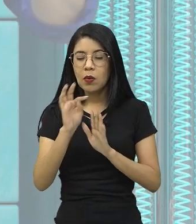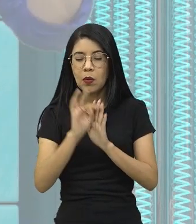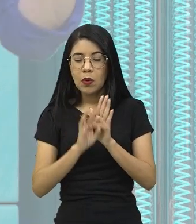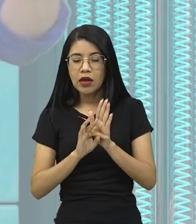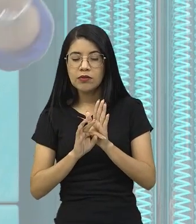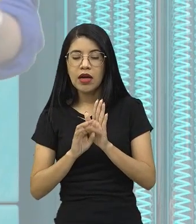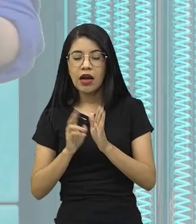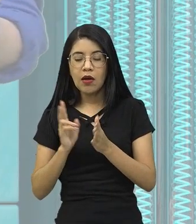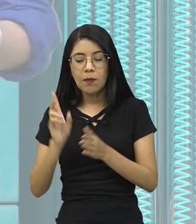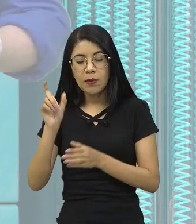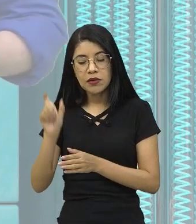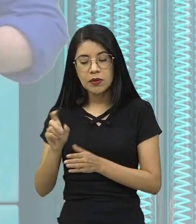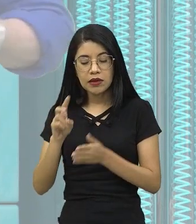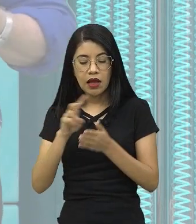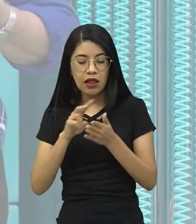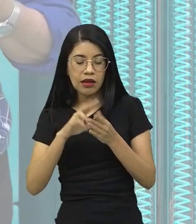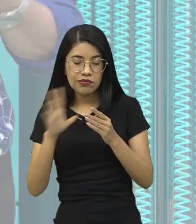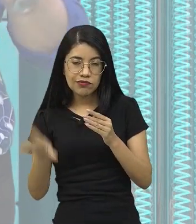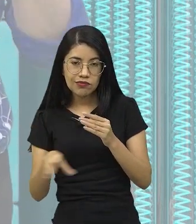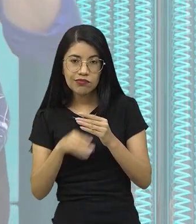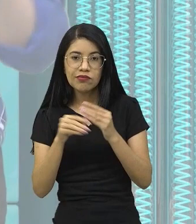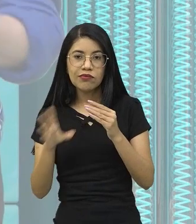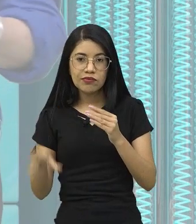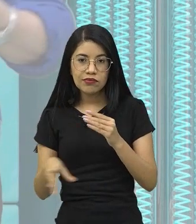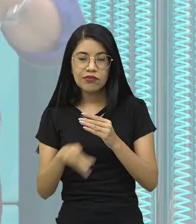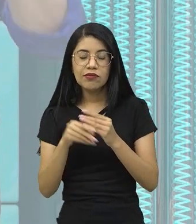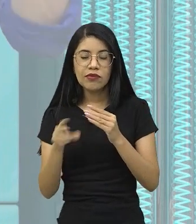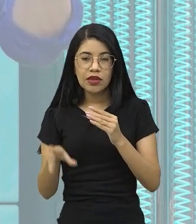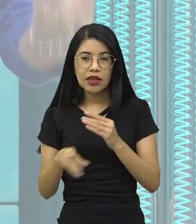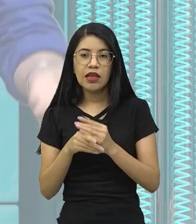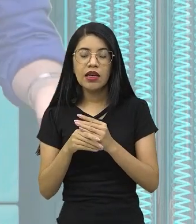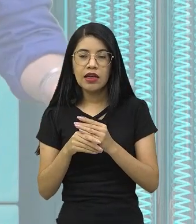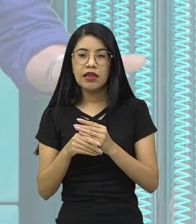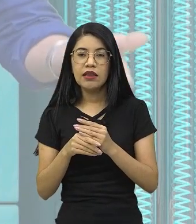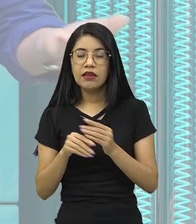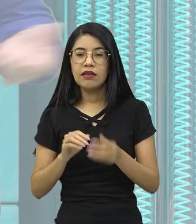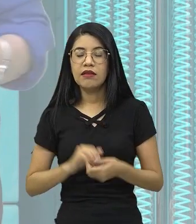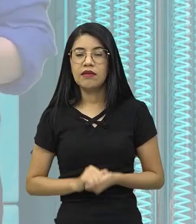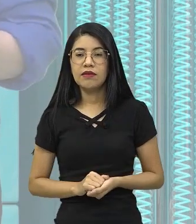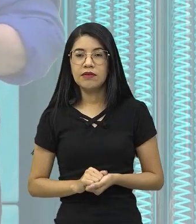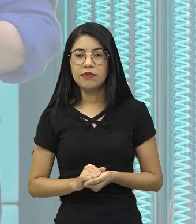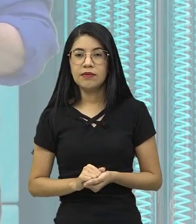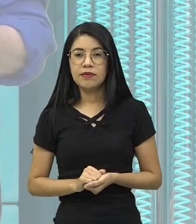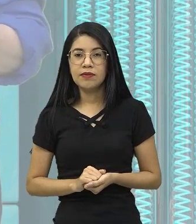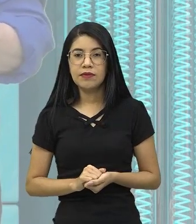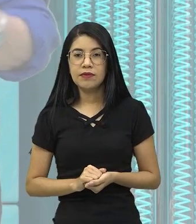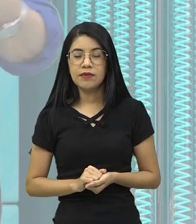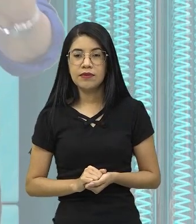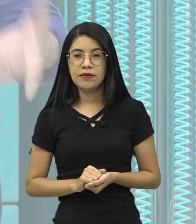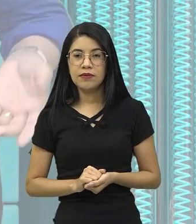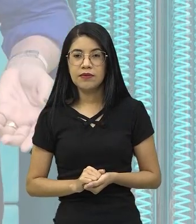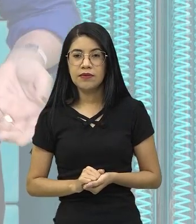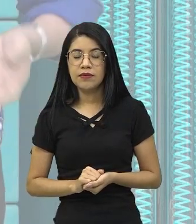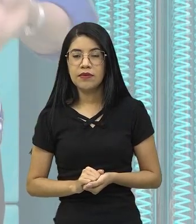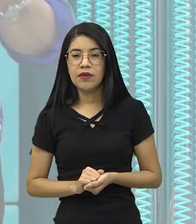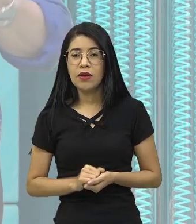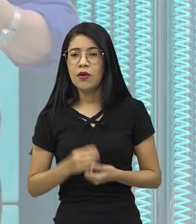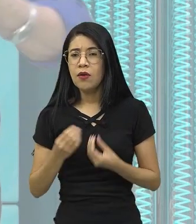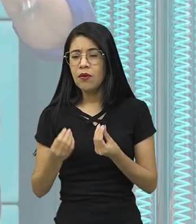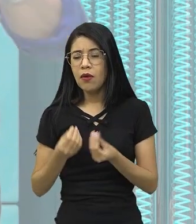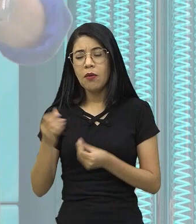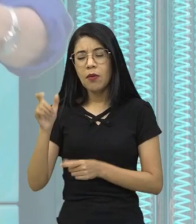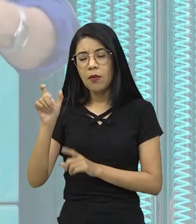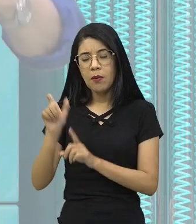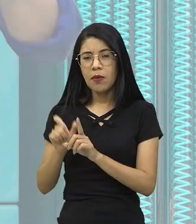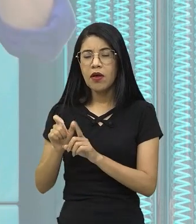compreender, preencher esses outros aspectos, o que poderia ter acontecido com o personagem,